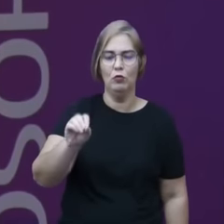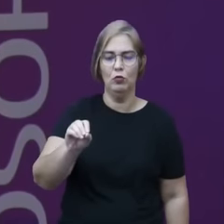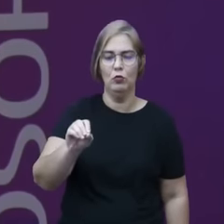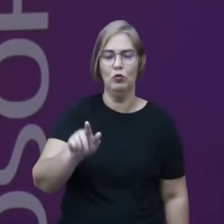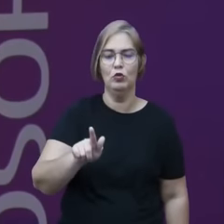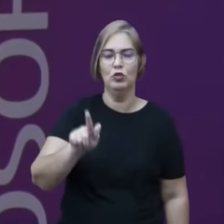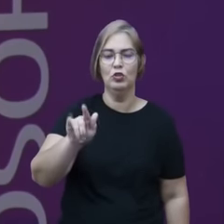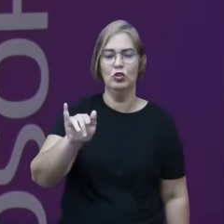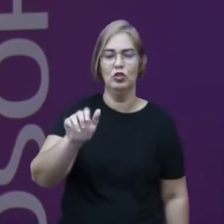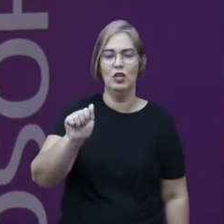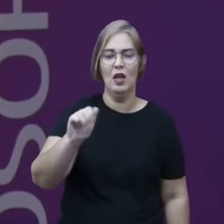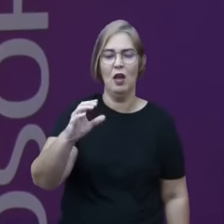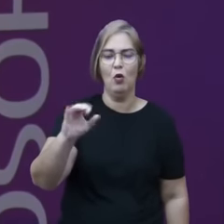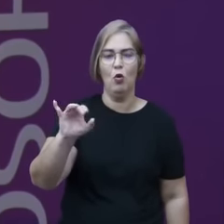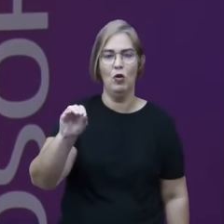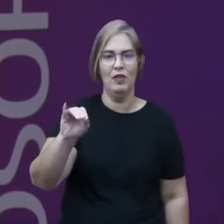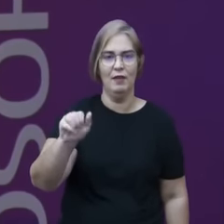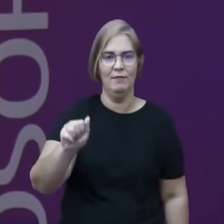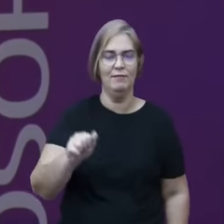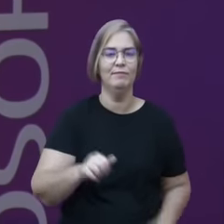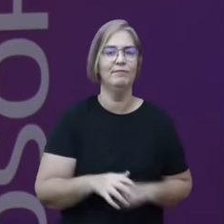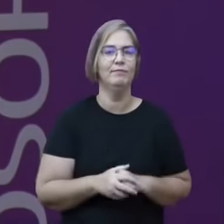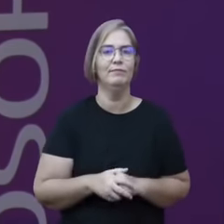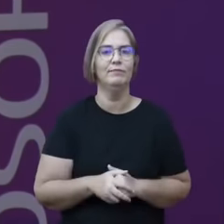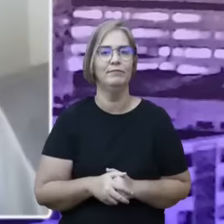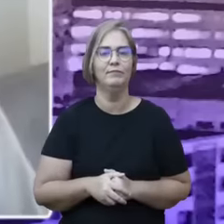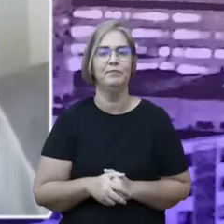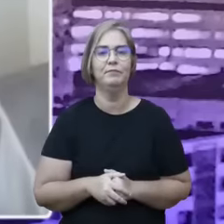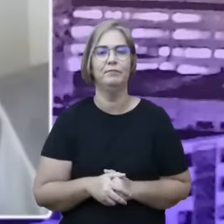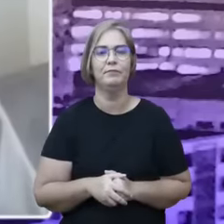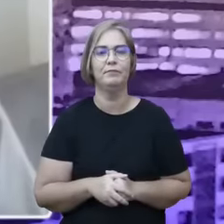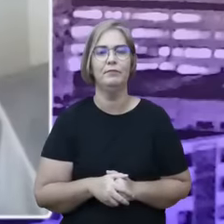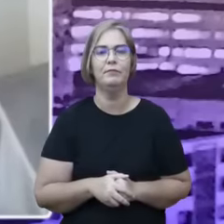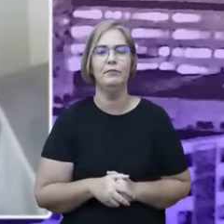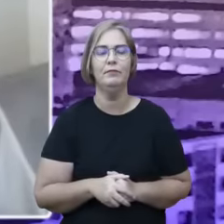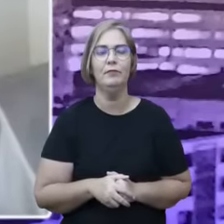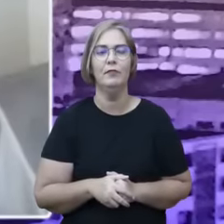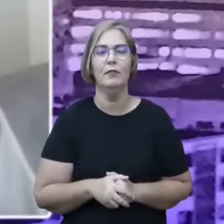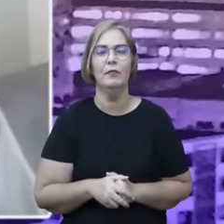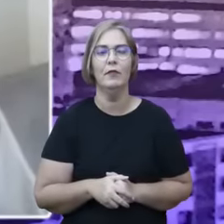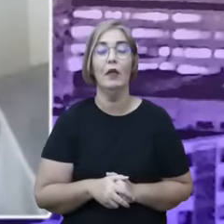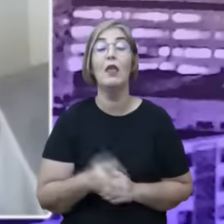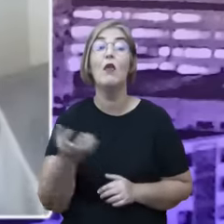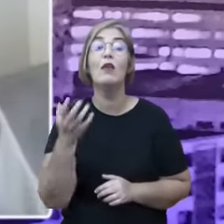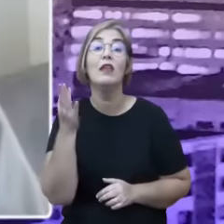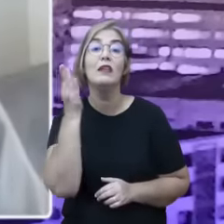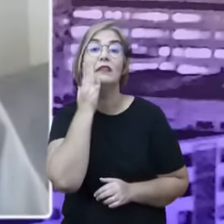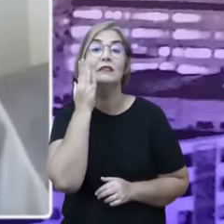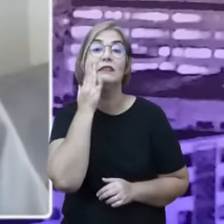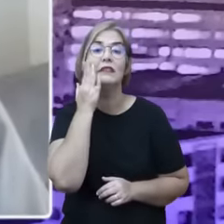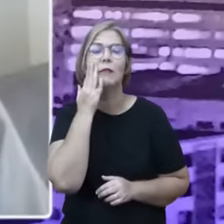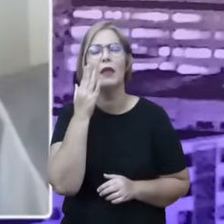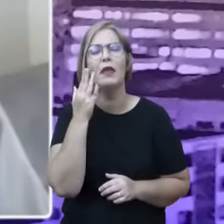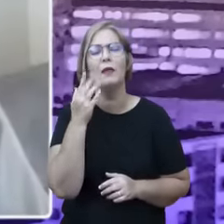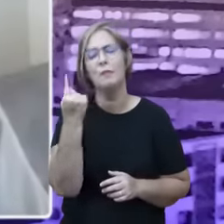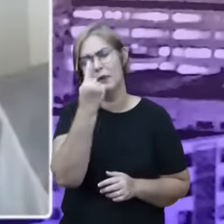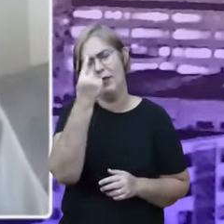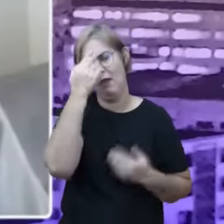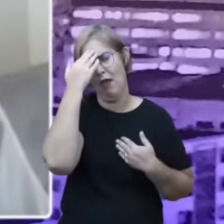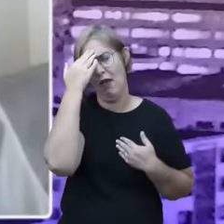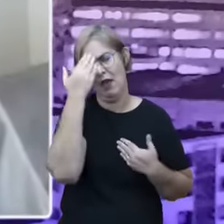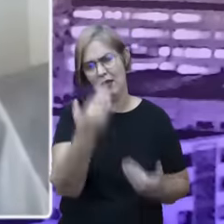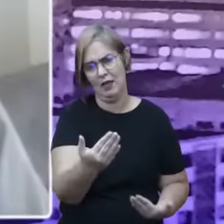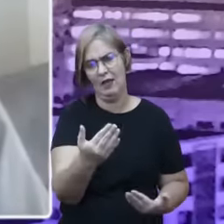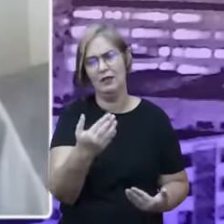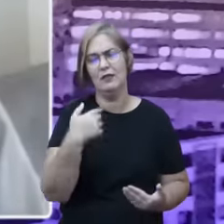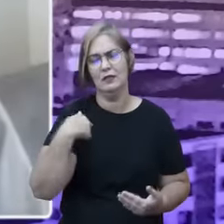também como curador. Vamos ouvir a pergunta do Giacoia. Gostaria inicialmente de agradecer pelo